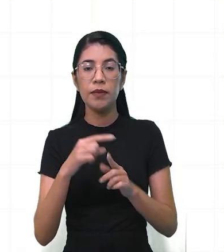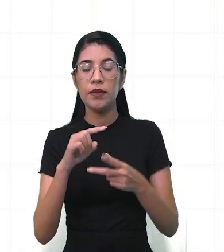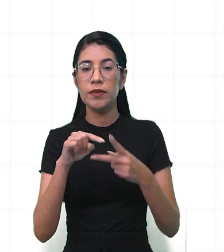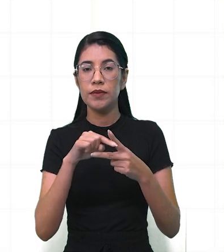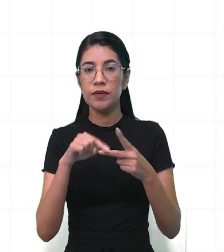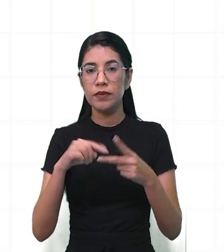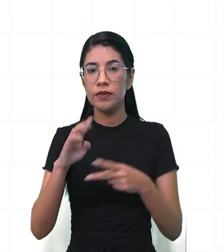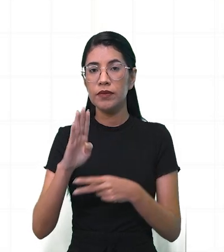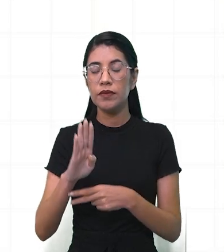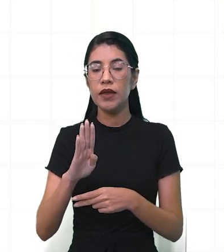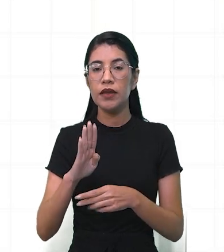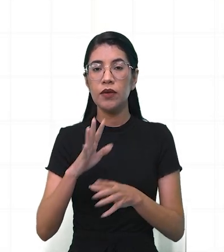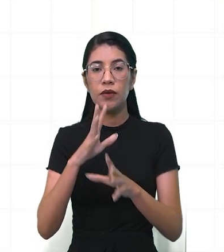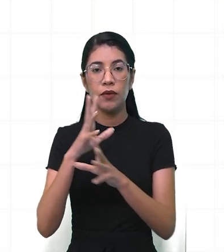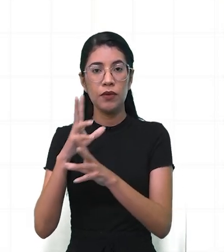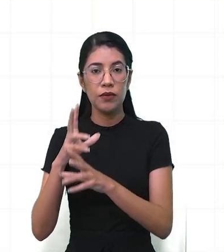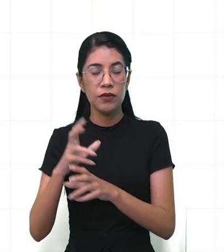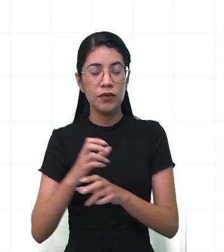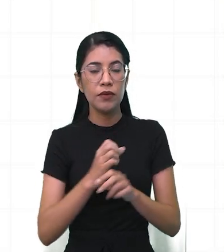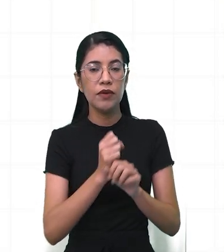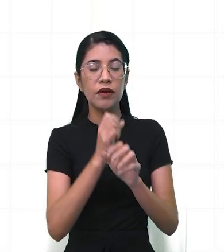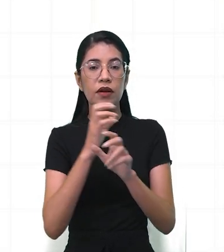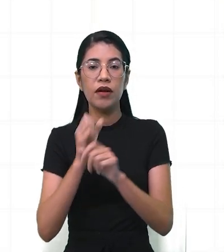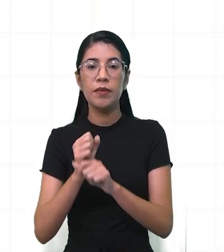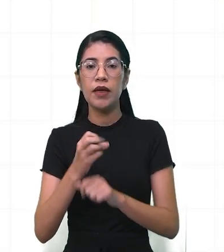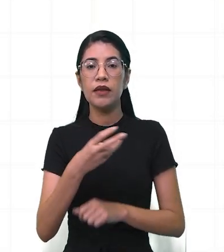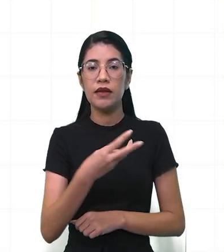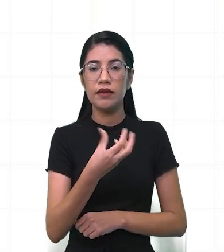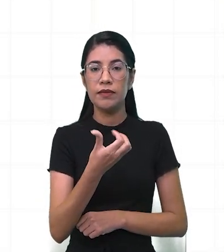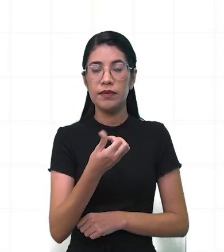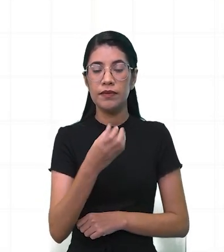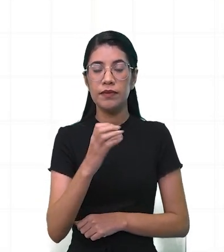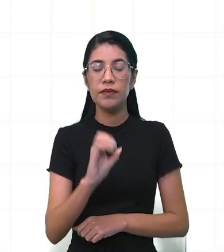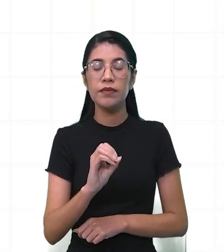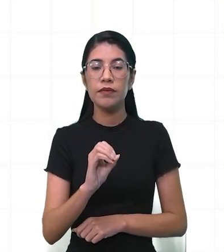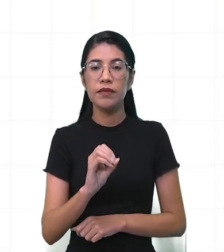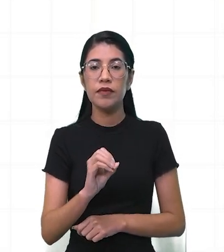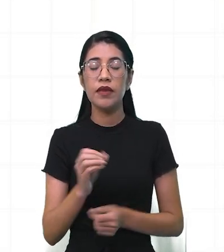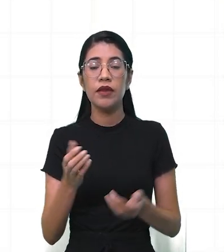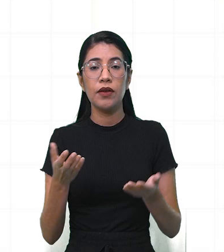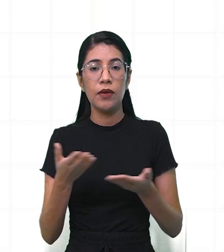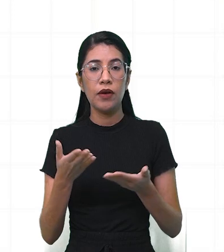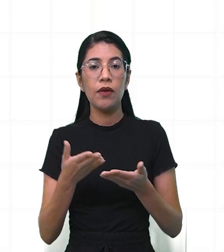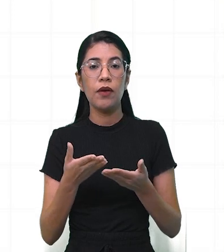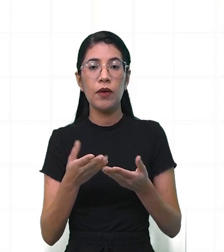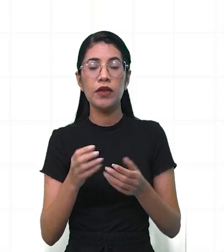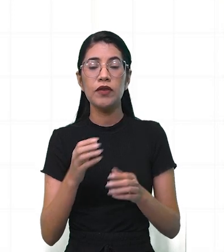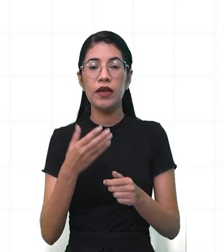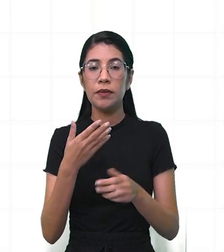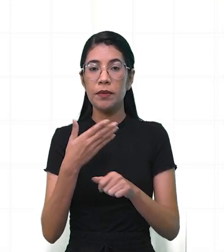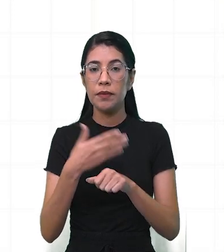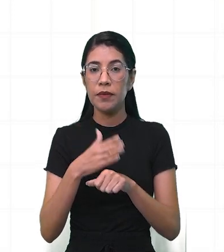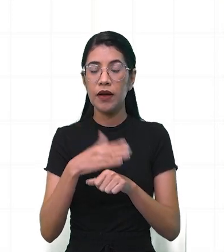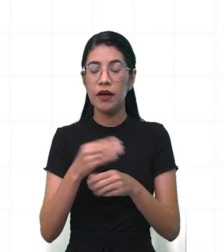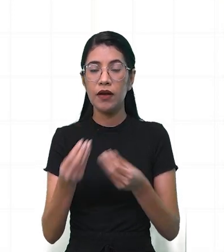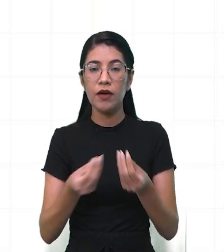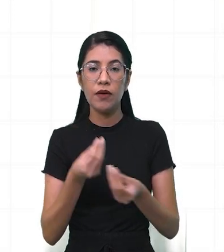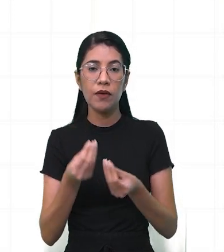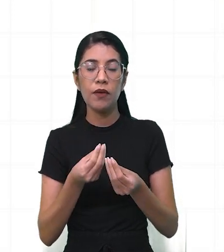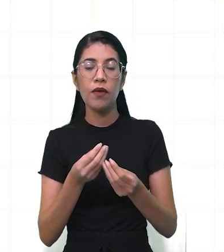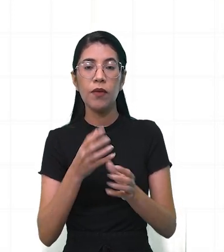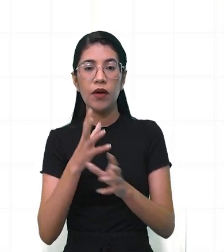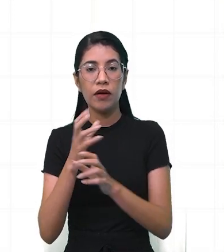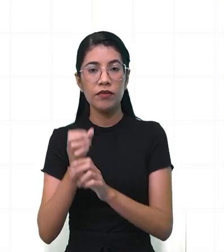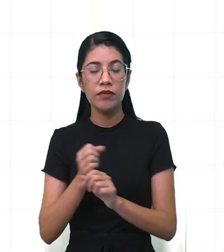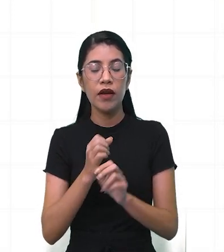B, tudo isso é igual a 360 graus. E é isso que nós iremos escrever para descobrir, então, a medida do